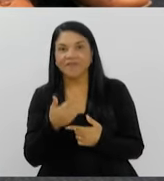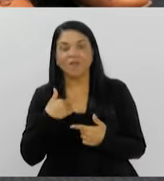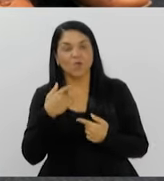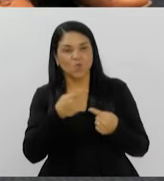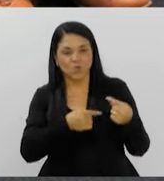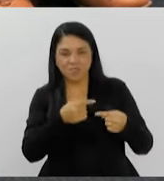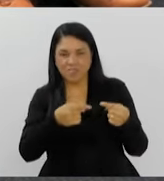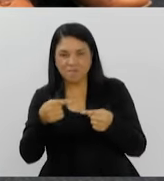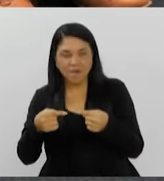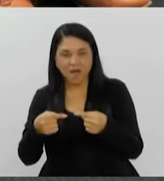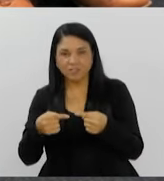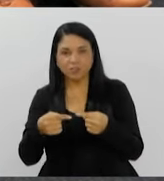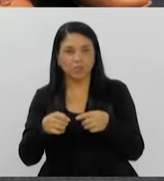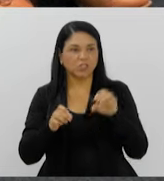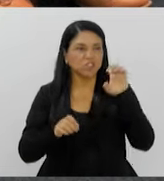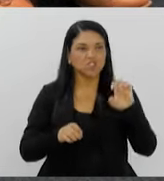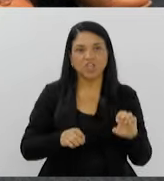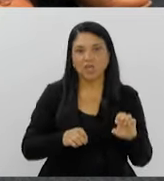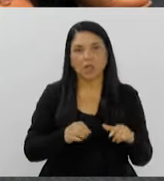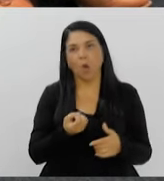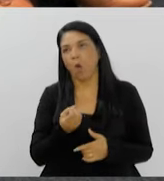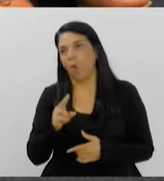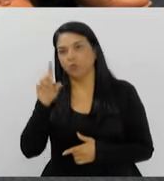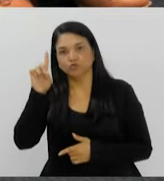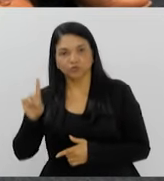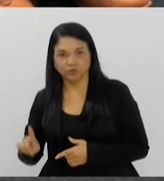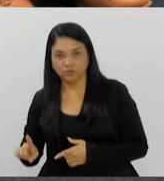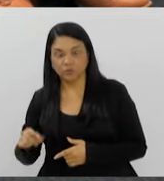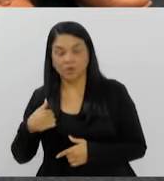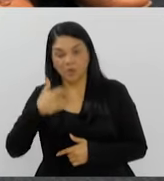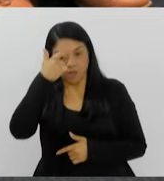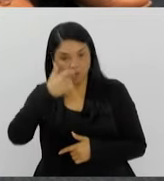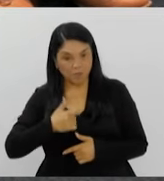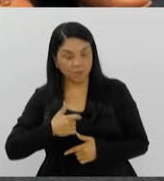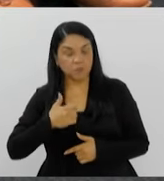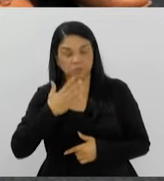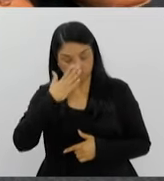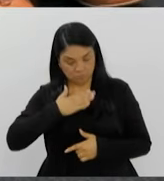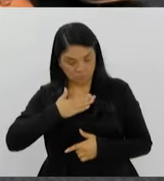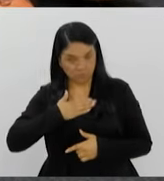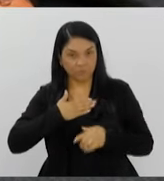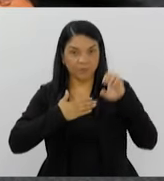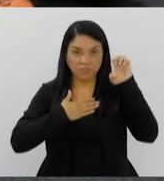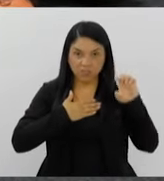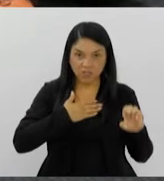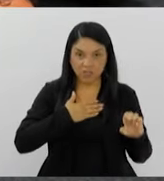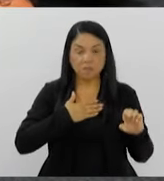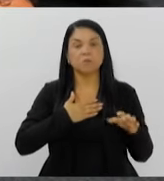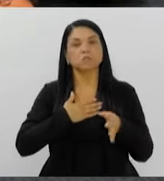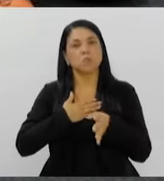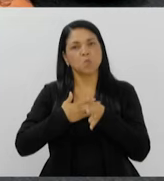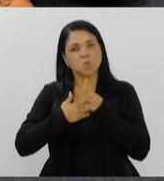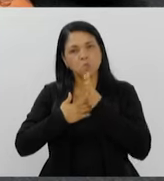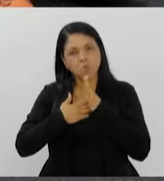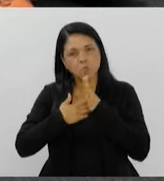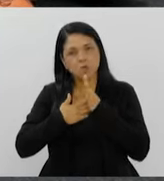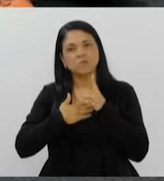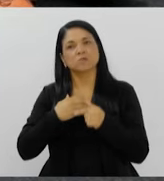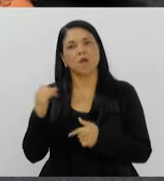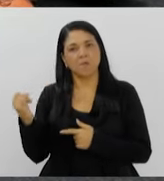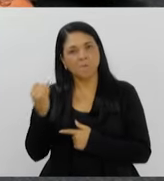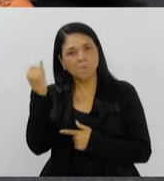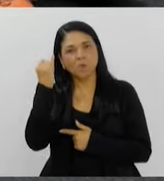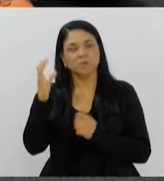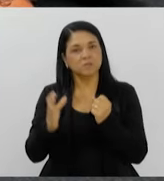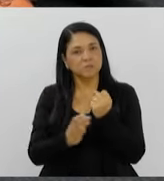não é um debate de esquerda ou de direita eu sou uma pessoa de esquerda mas eu reconheço a importância que